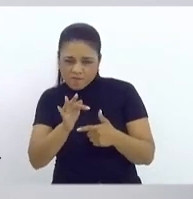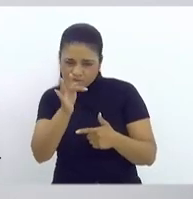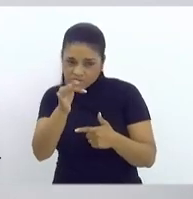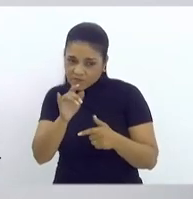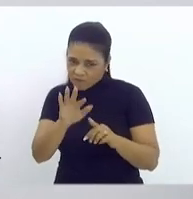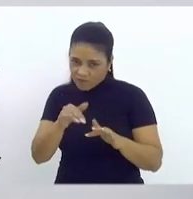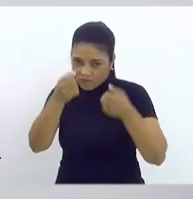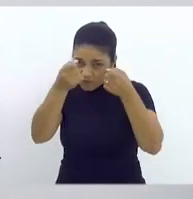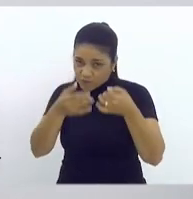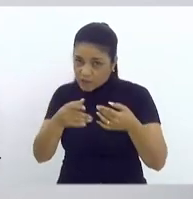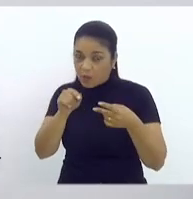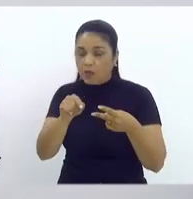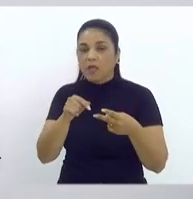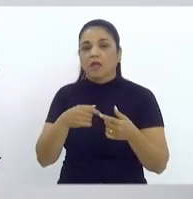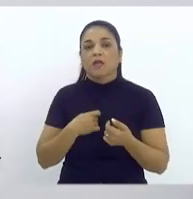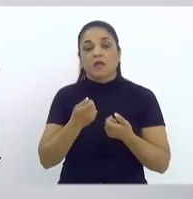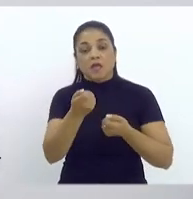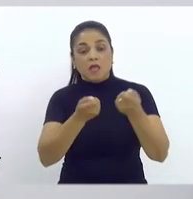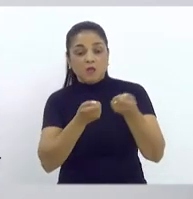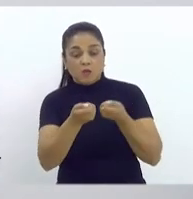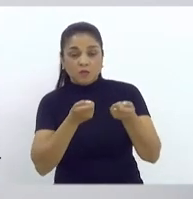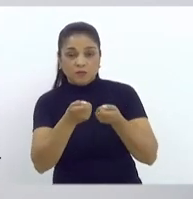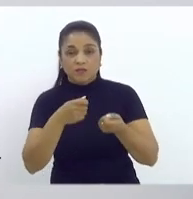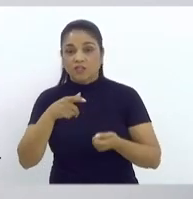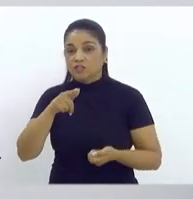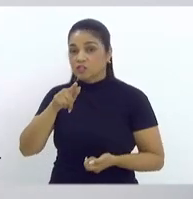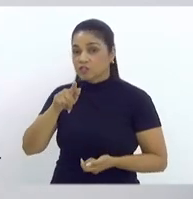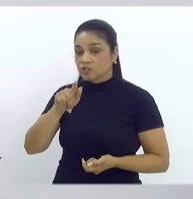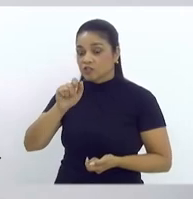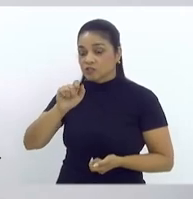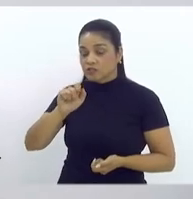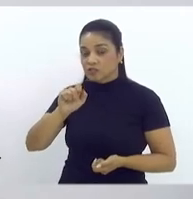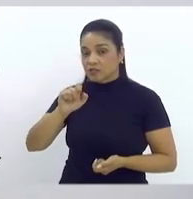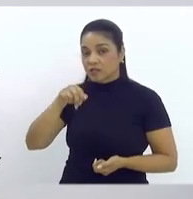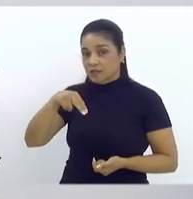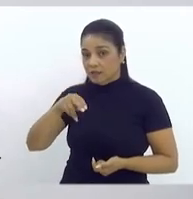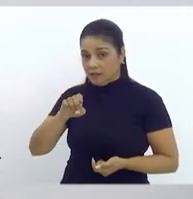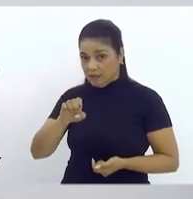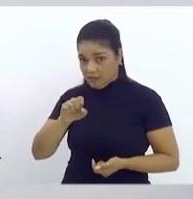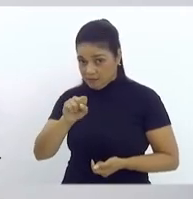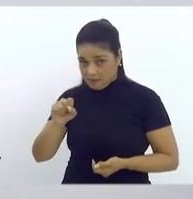atividade regulatória da Genersa. Mas, pesquisando também sobre o segmento no mundo,